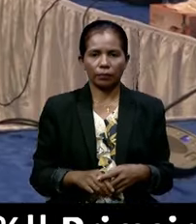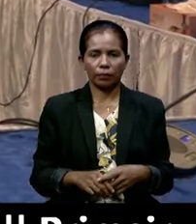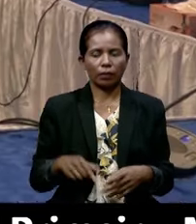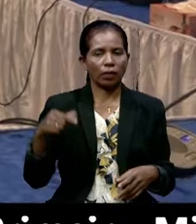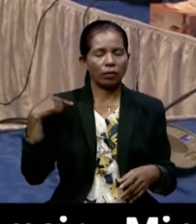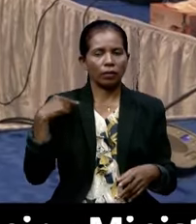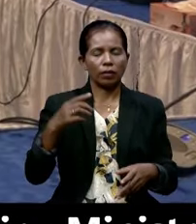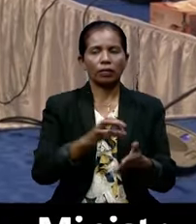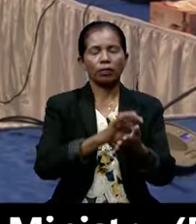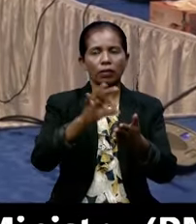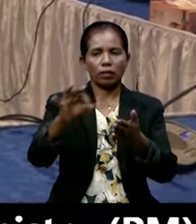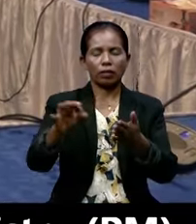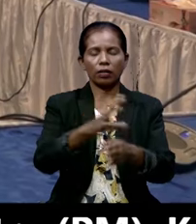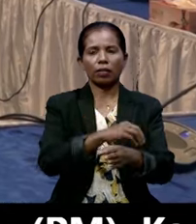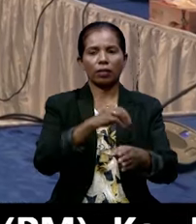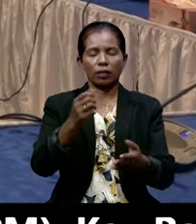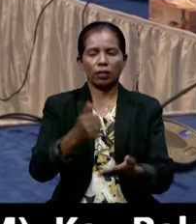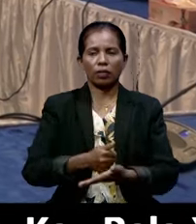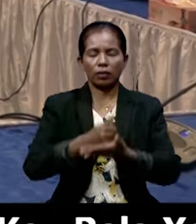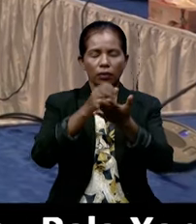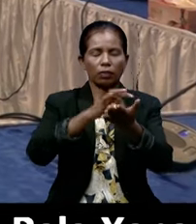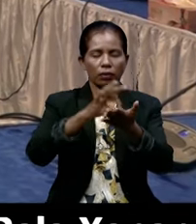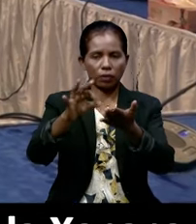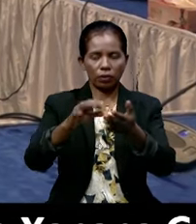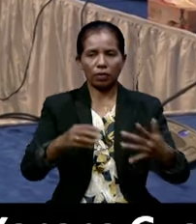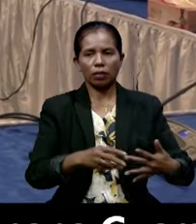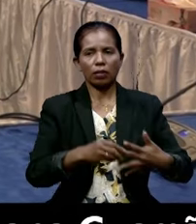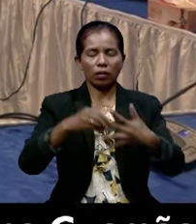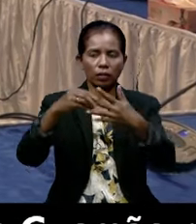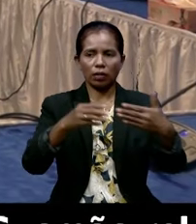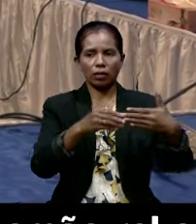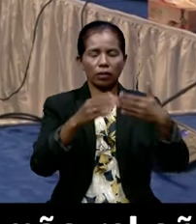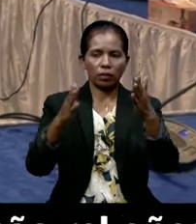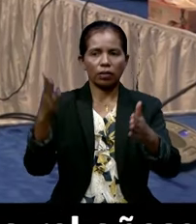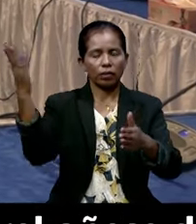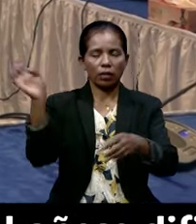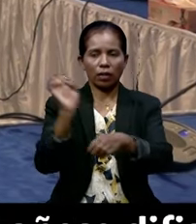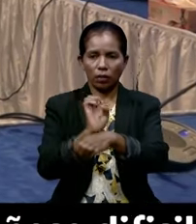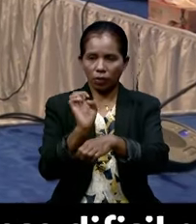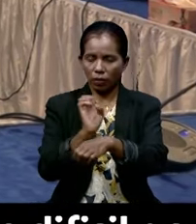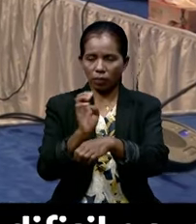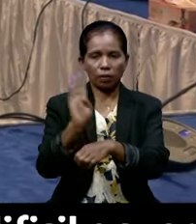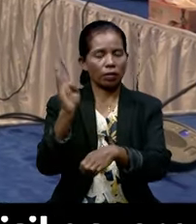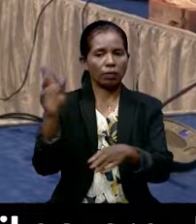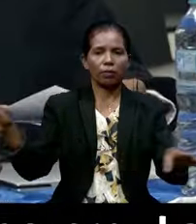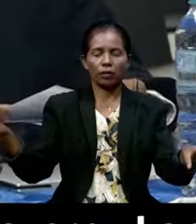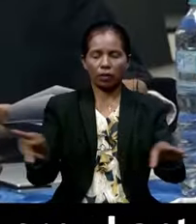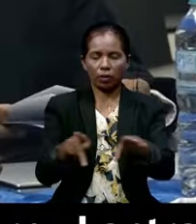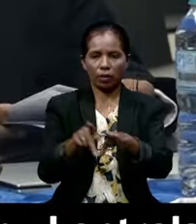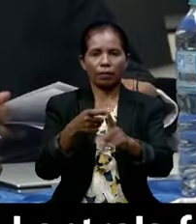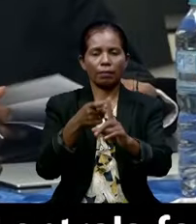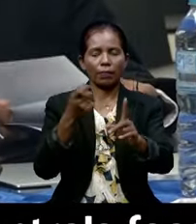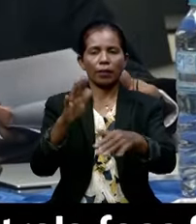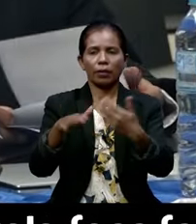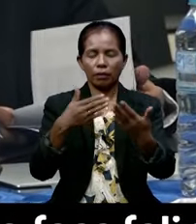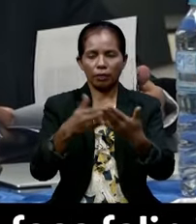Gabinete Fronteira Terrestre no Marítimo facilita formação e especialização na liderança e a economia azul, nebe participa o si ponto focal Sira,